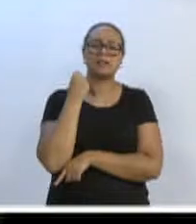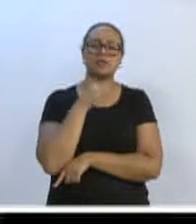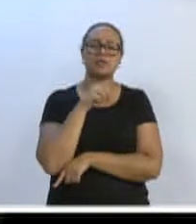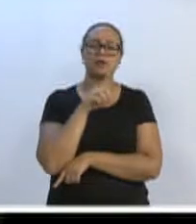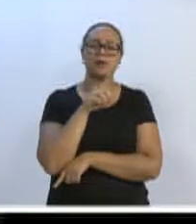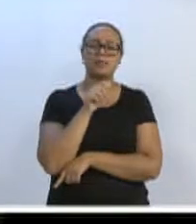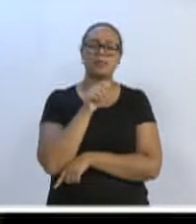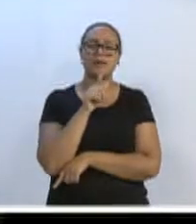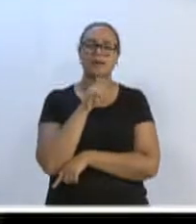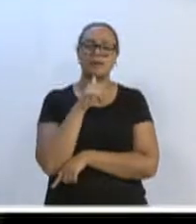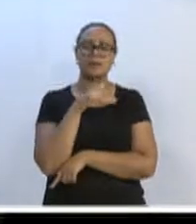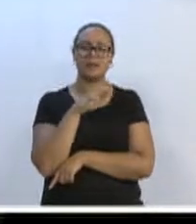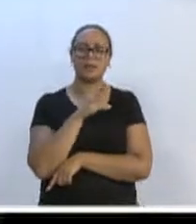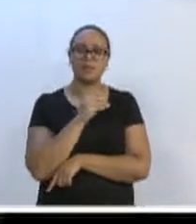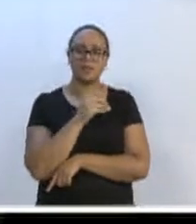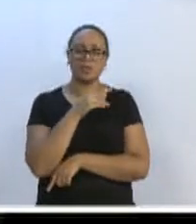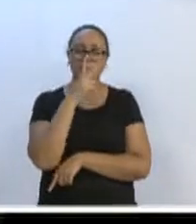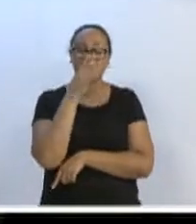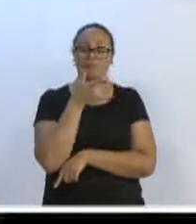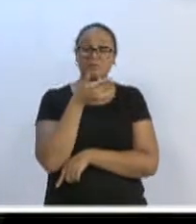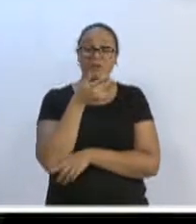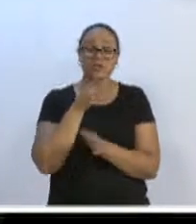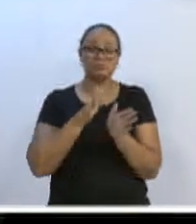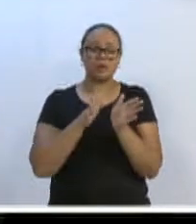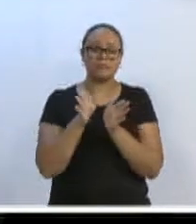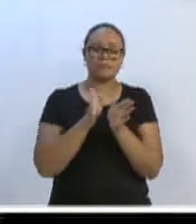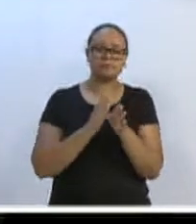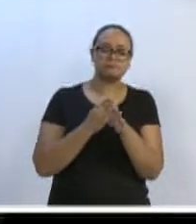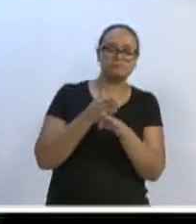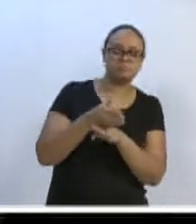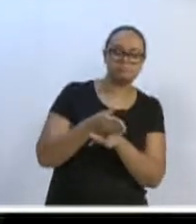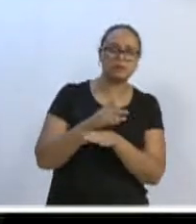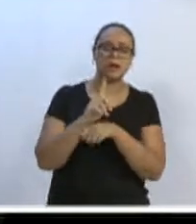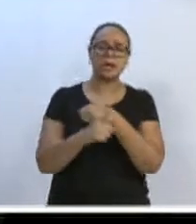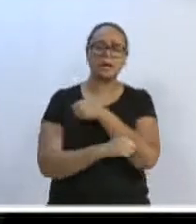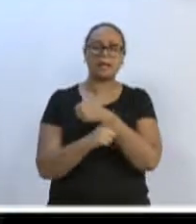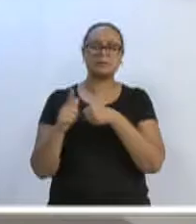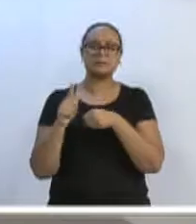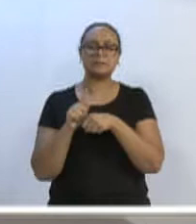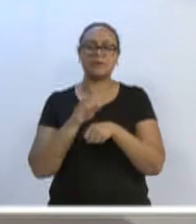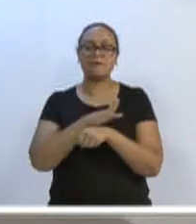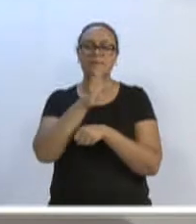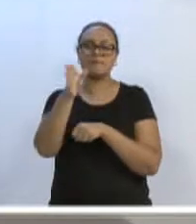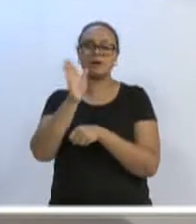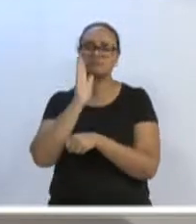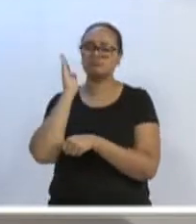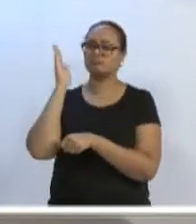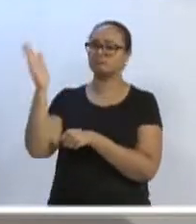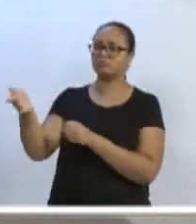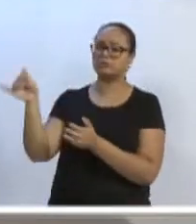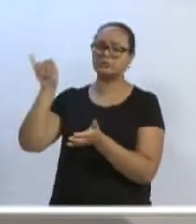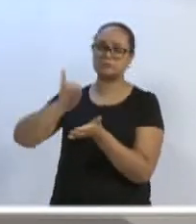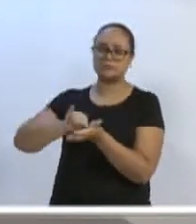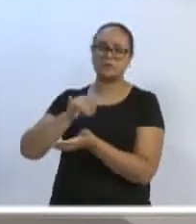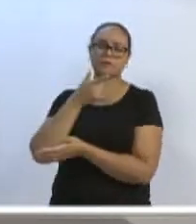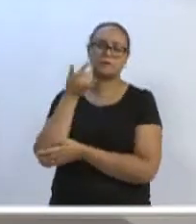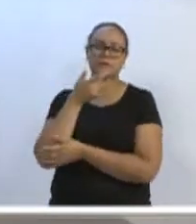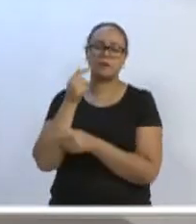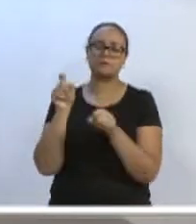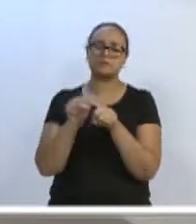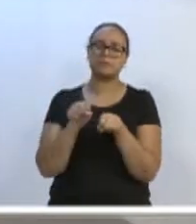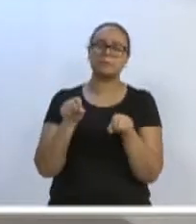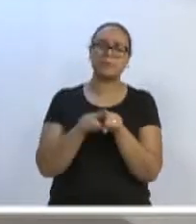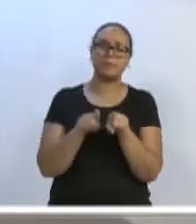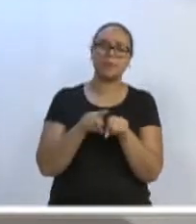facilitando o acesso entre bairro garcia centro da cidade no turismo parceria entre a prefeitura eo sebrae que prevê a estruturação